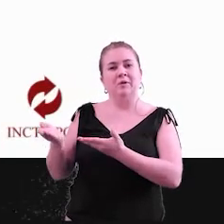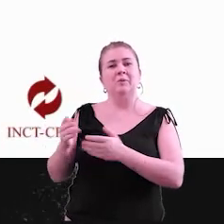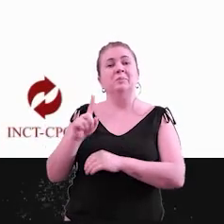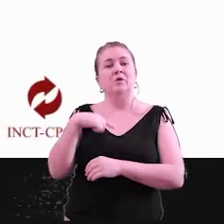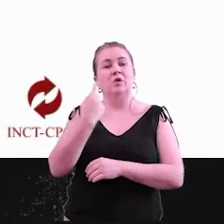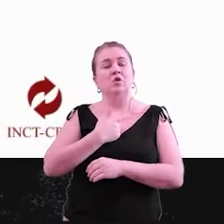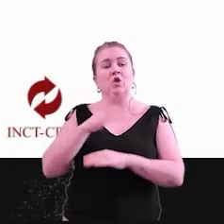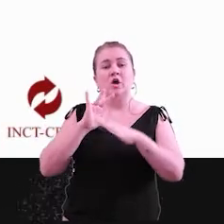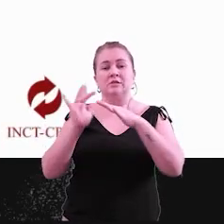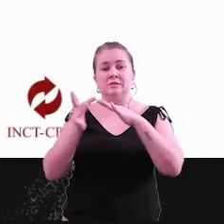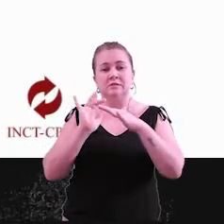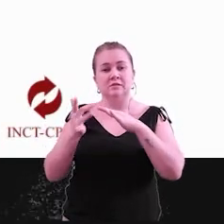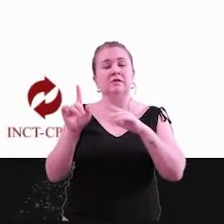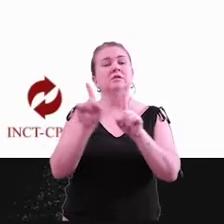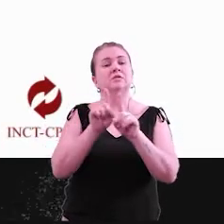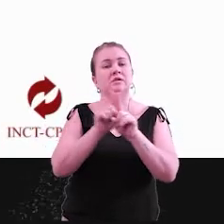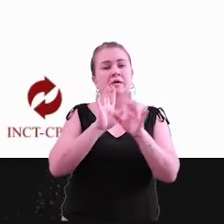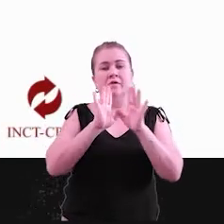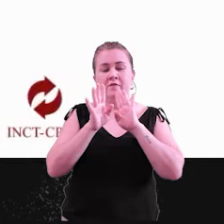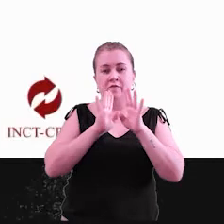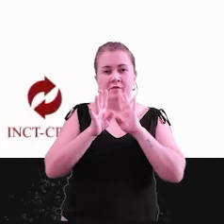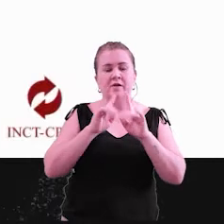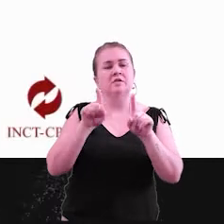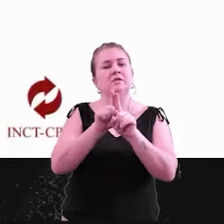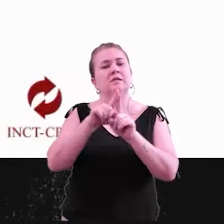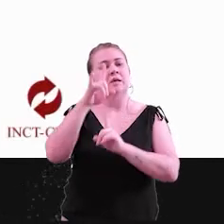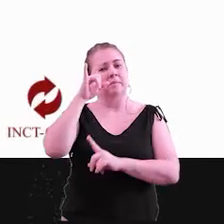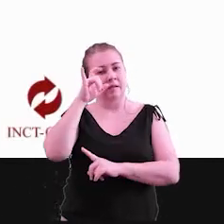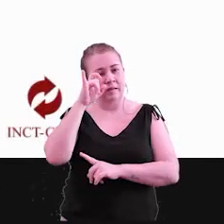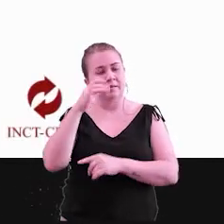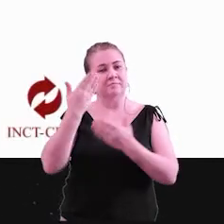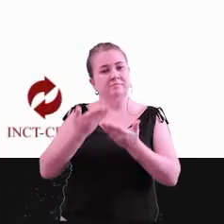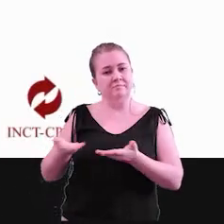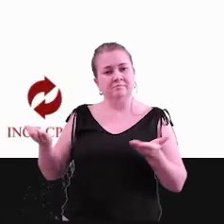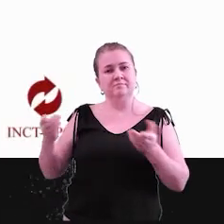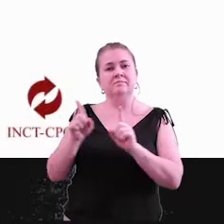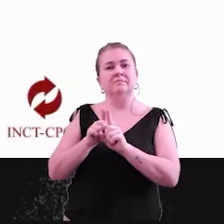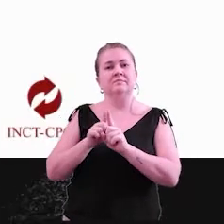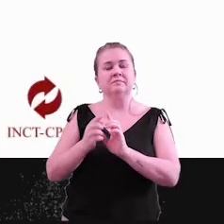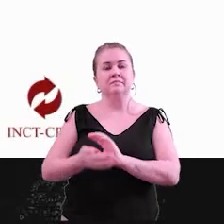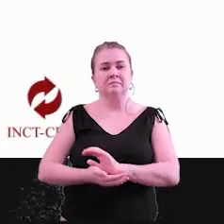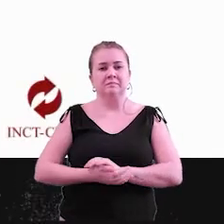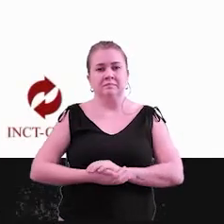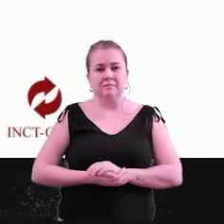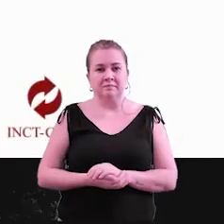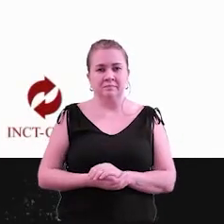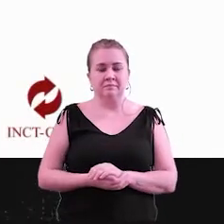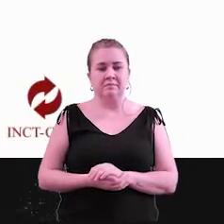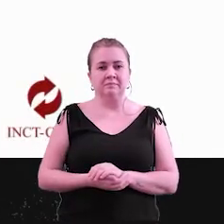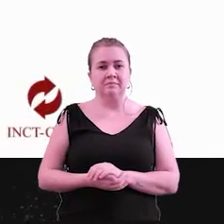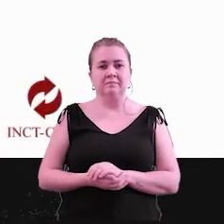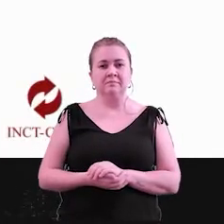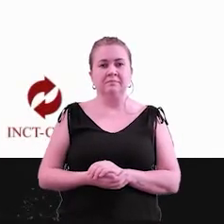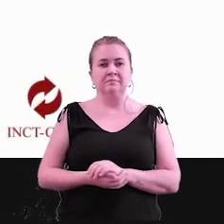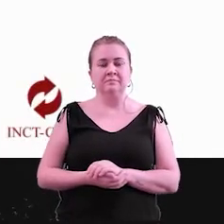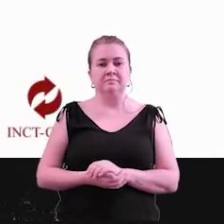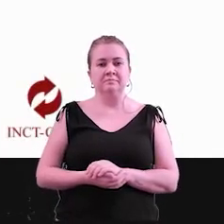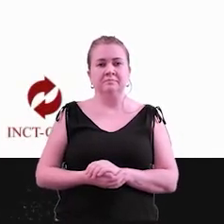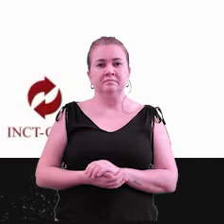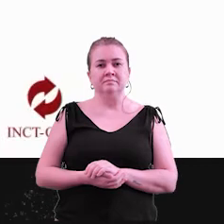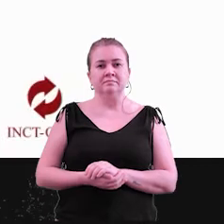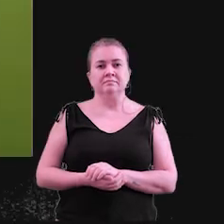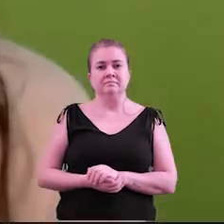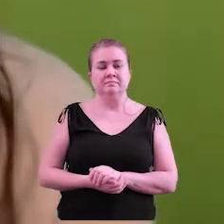jessicanorberto@yahoo.com.br. Nossas redes sociais, tanto Facebook quanto Instagram, é Grupo MCCAC, @Grupo MCCAC.